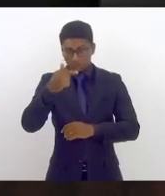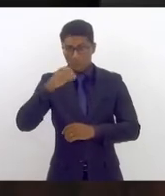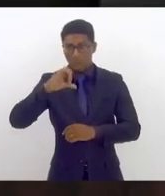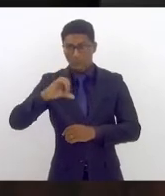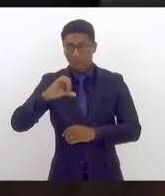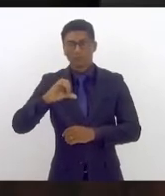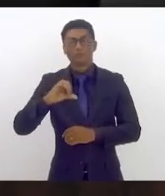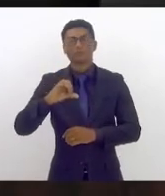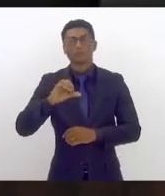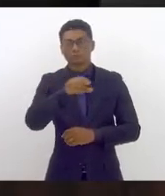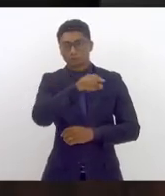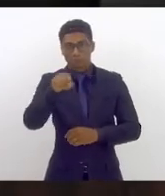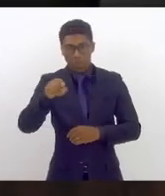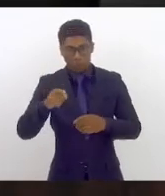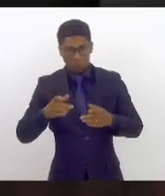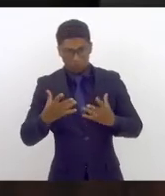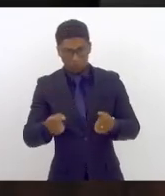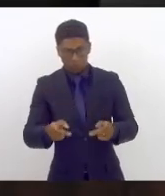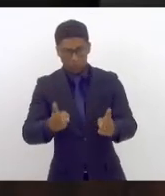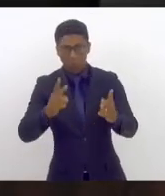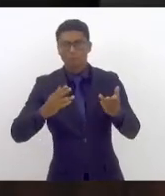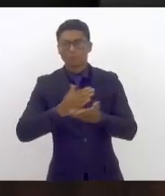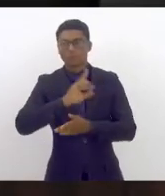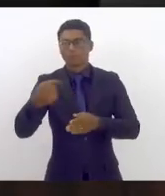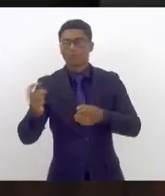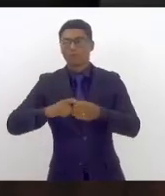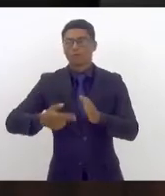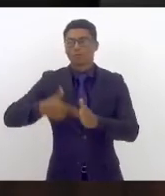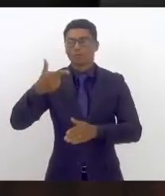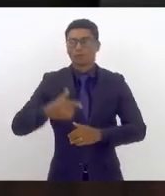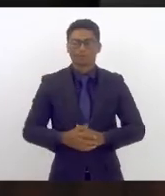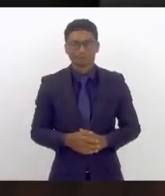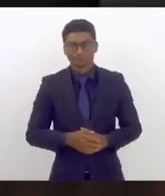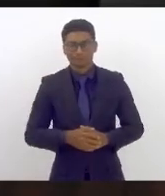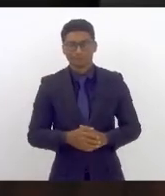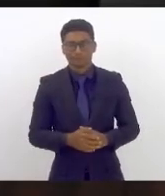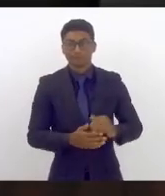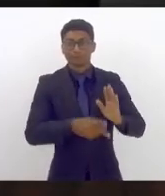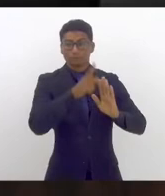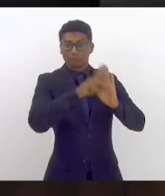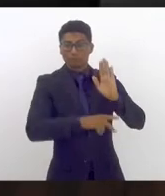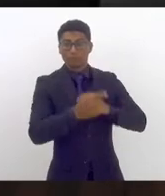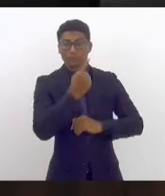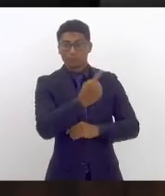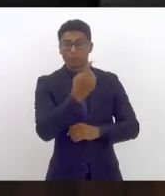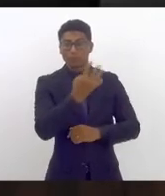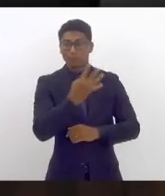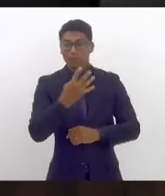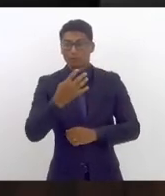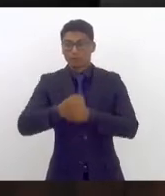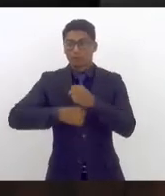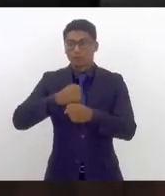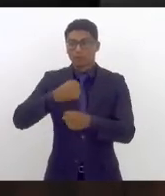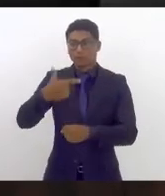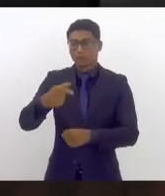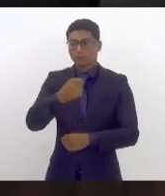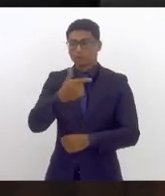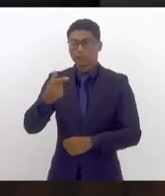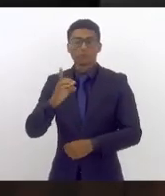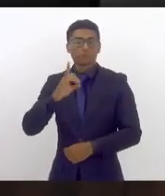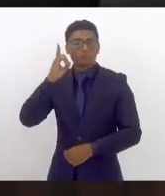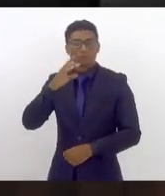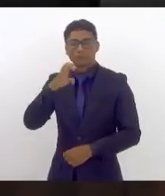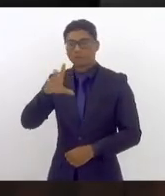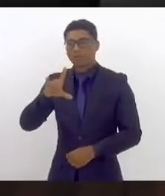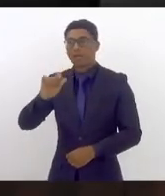que aprovam permaneça Como estão aprovado em primeira retorna e segunda discussão 444 de 22 de autoria deputada Célia Jordão